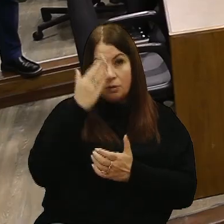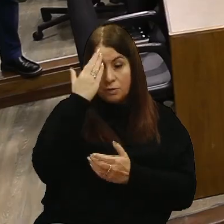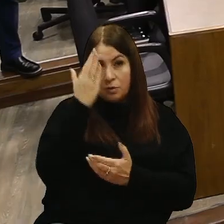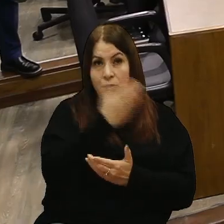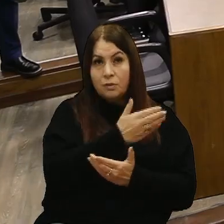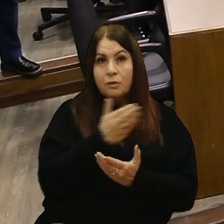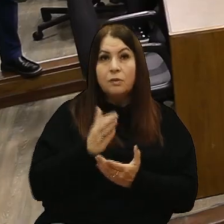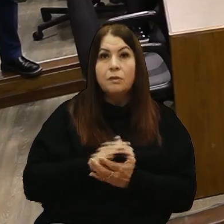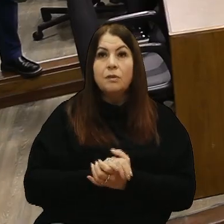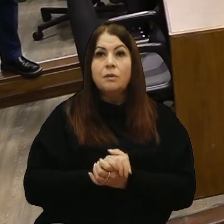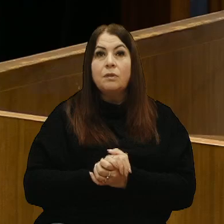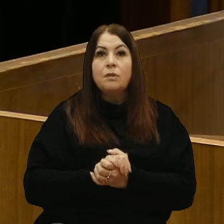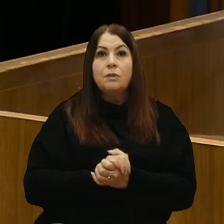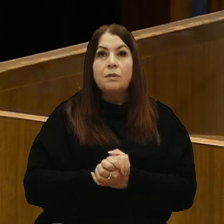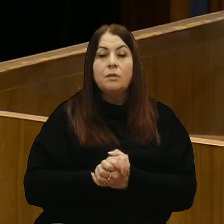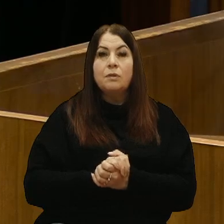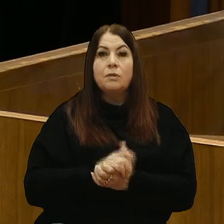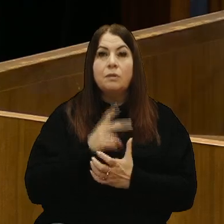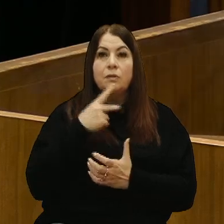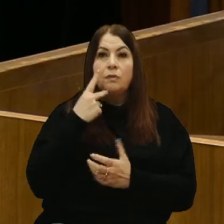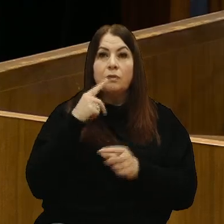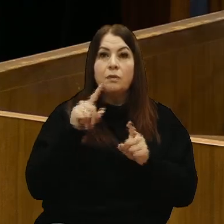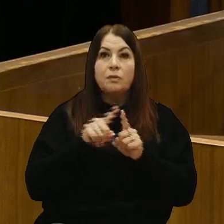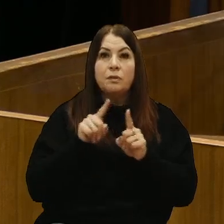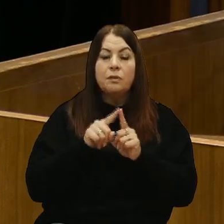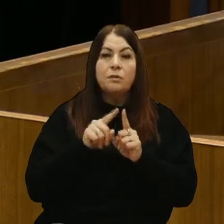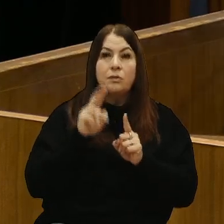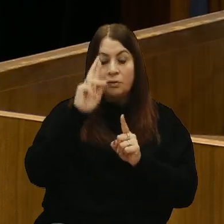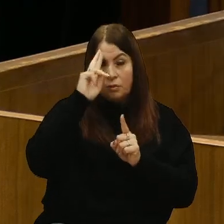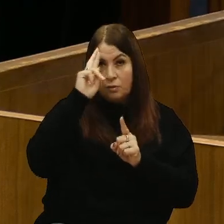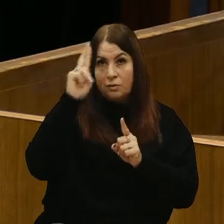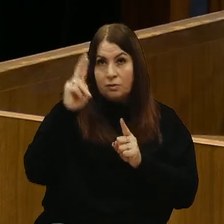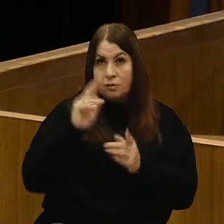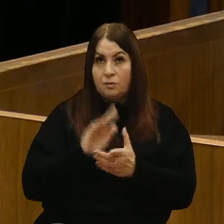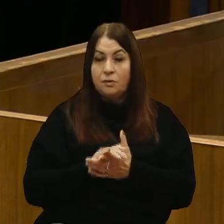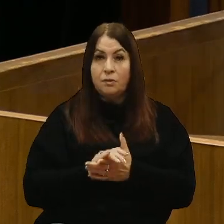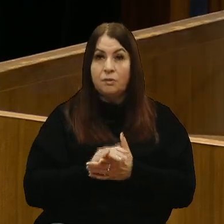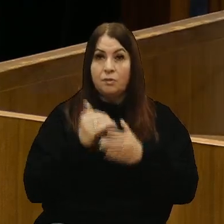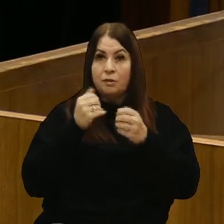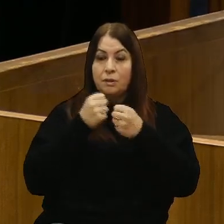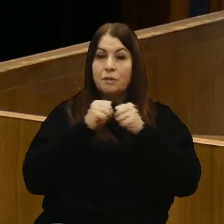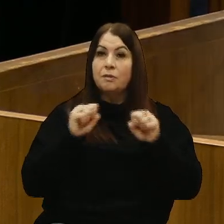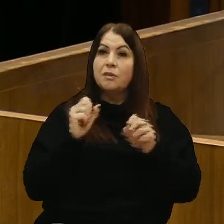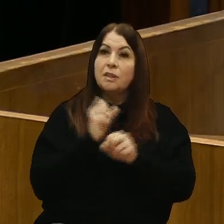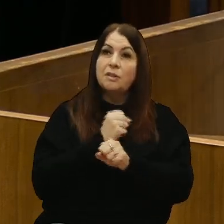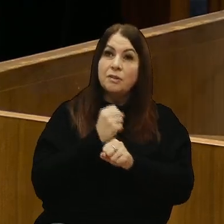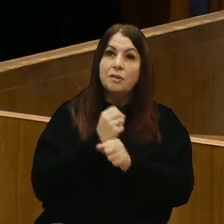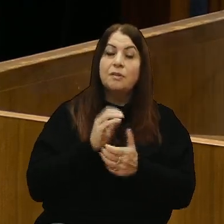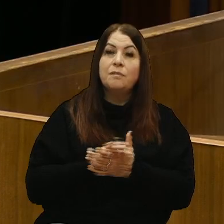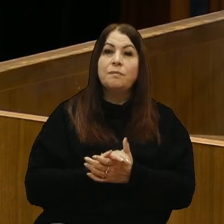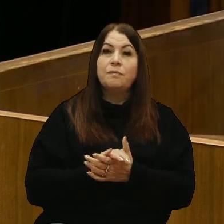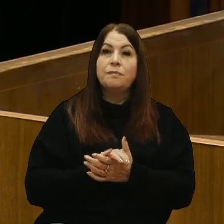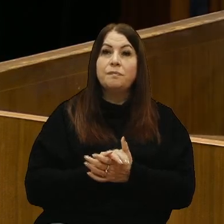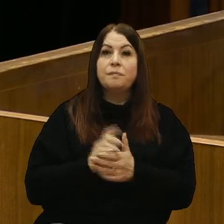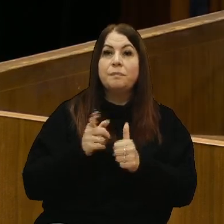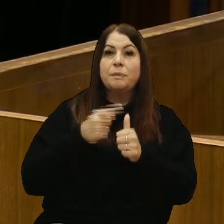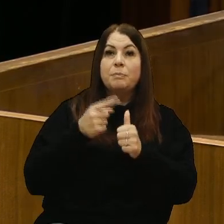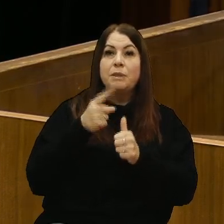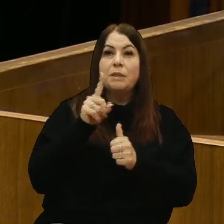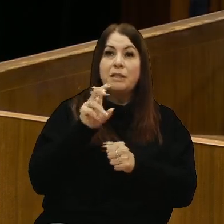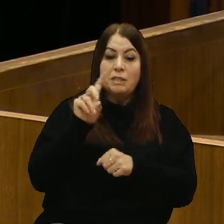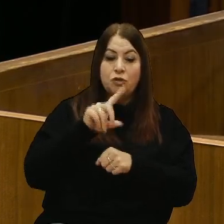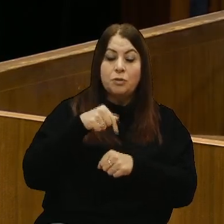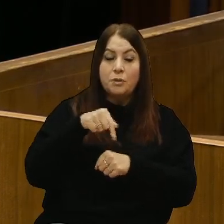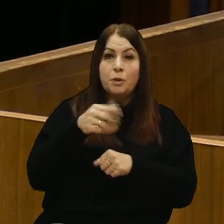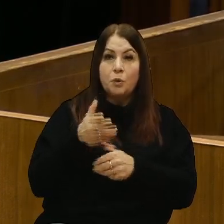Juliano. Falando também com o diretor da Secretaria de Obras, na primeira quinzena